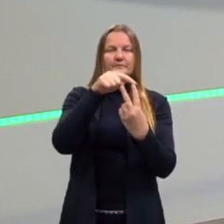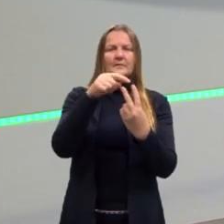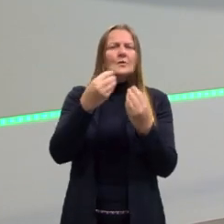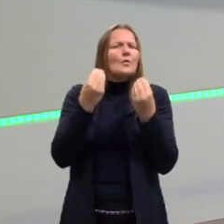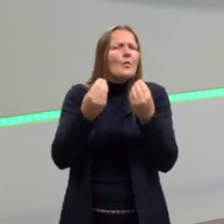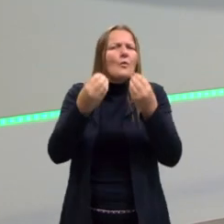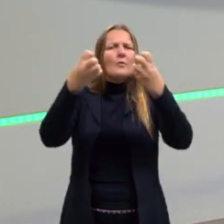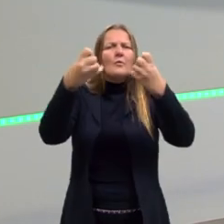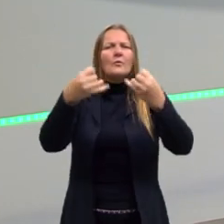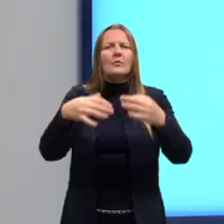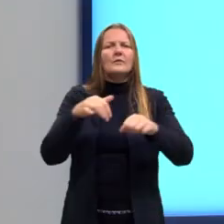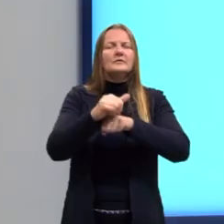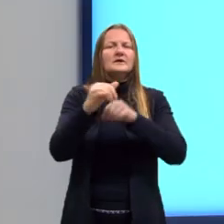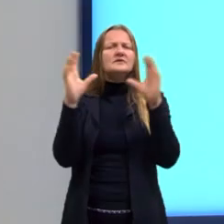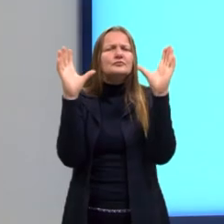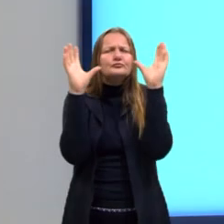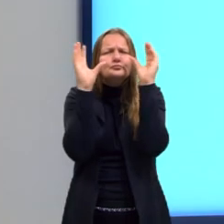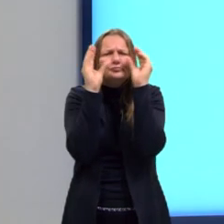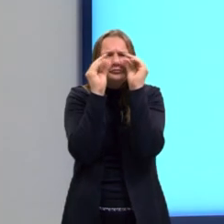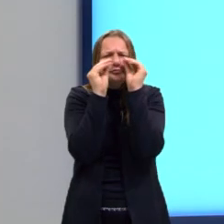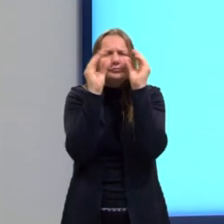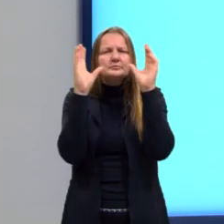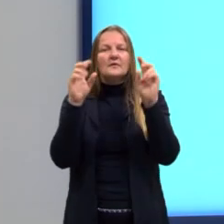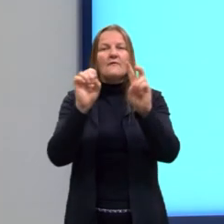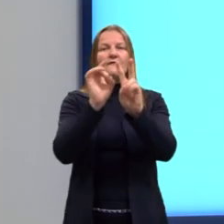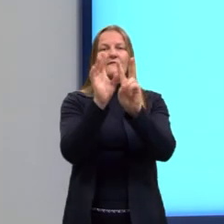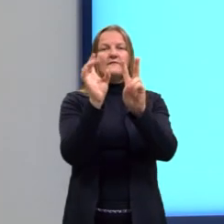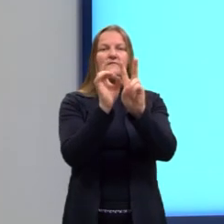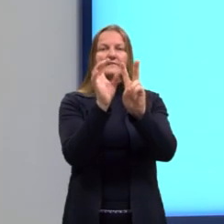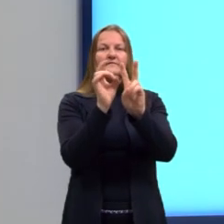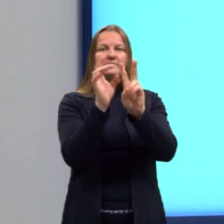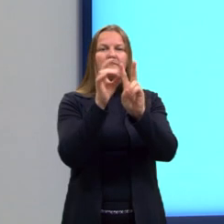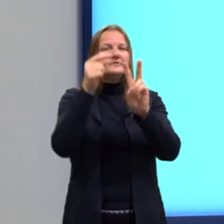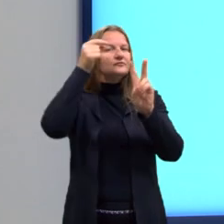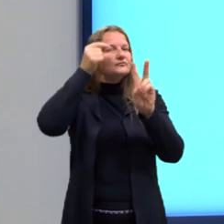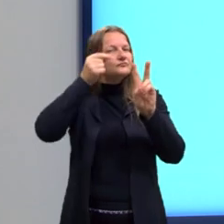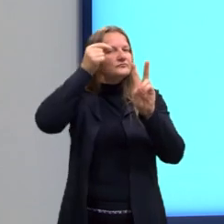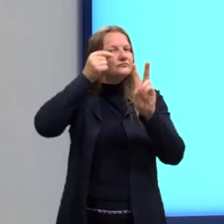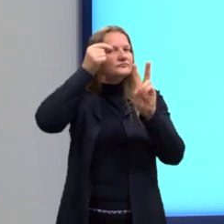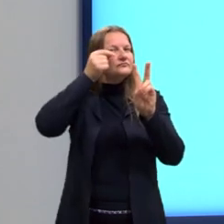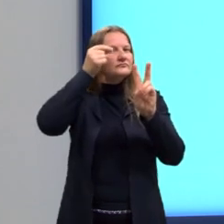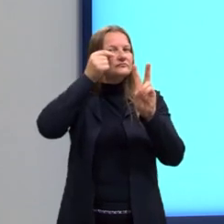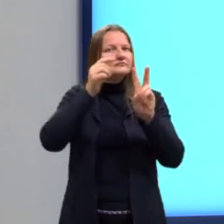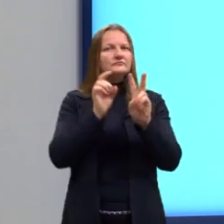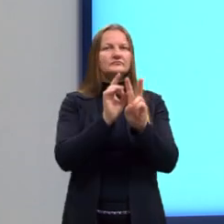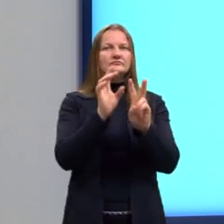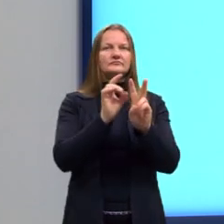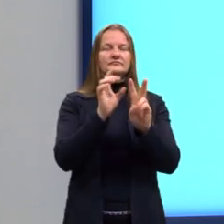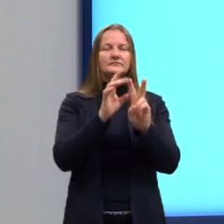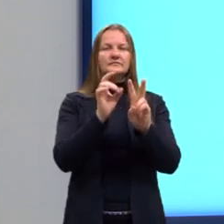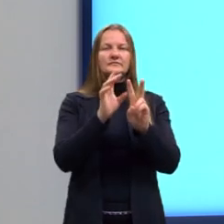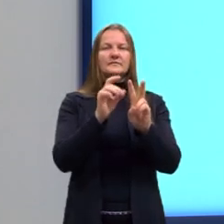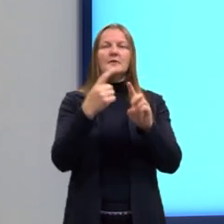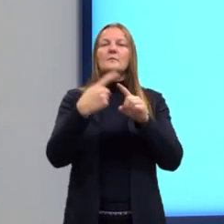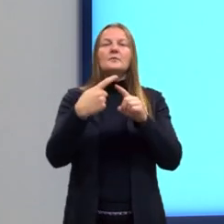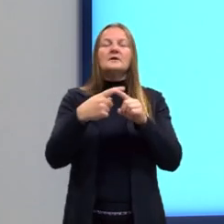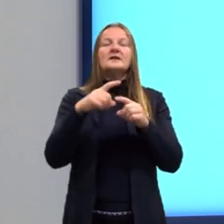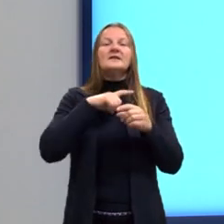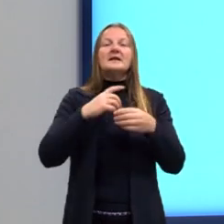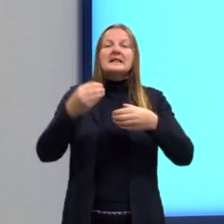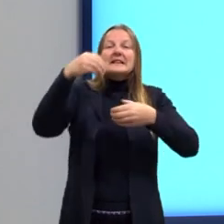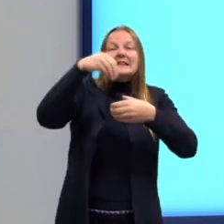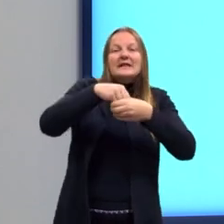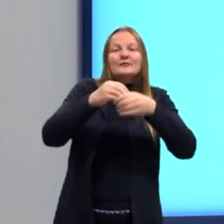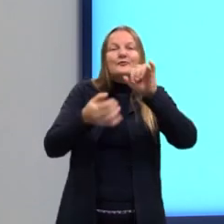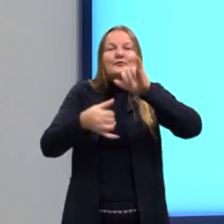ocorre esse escurecimento bom essas lentes que tem essa capacidade de escurecer é graças ao